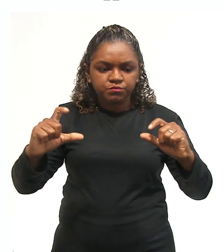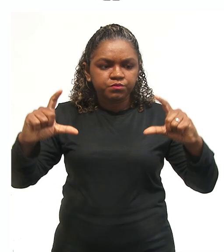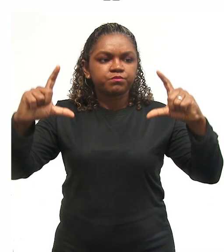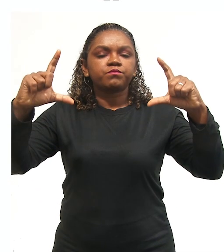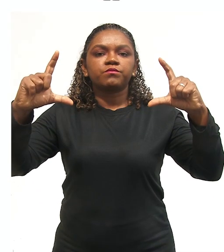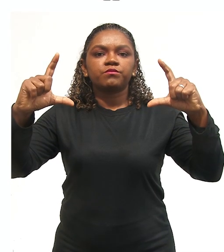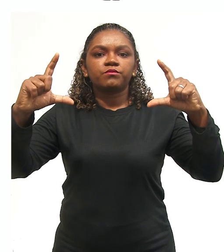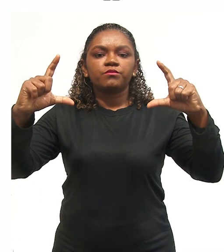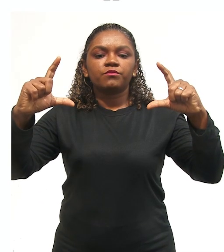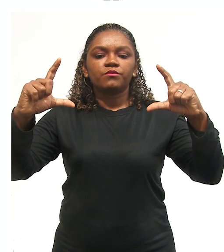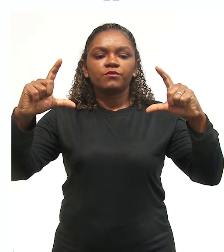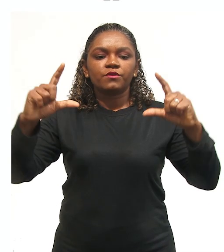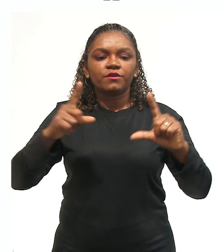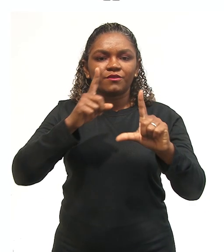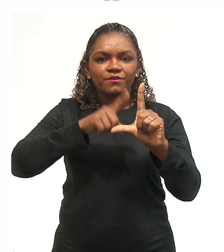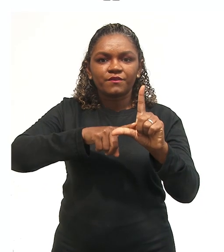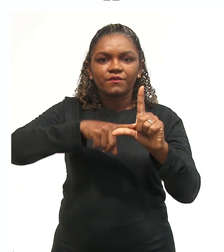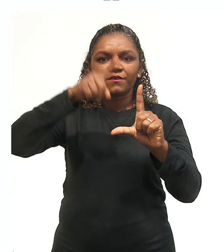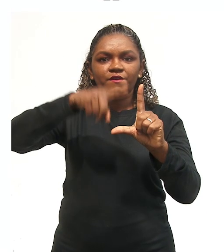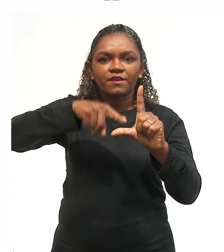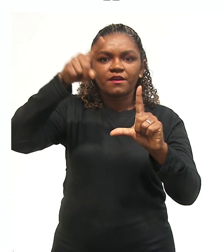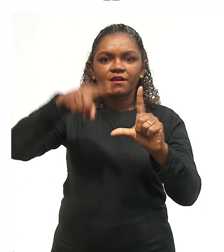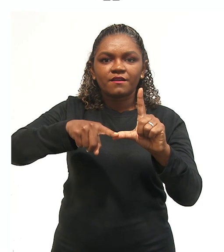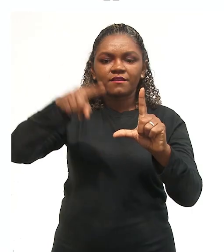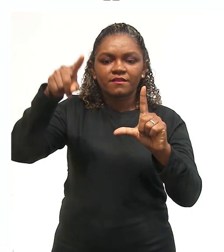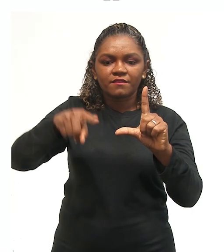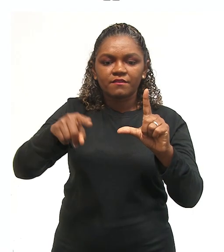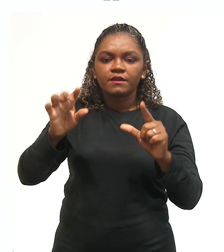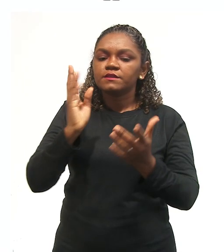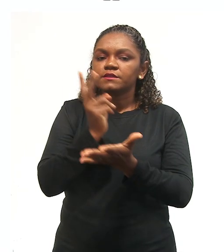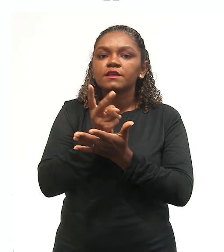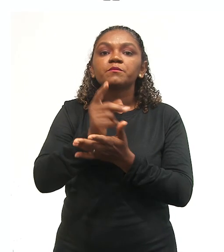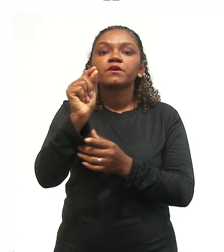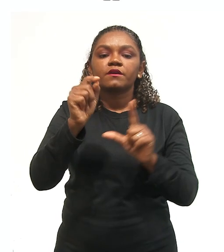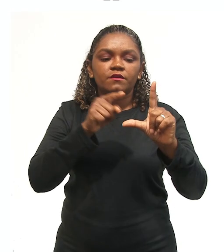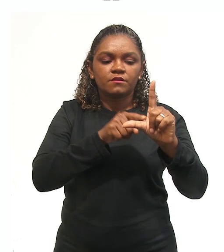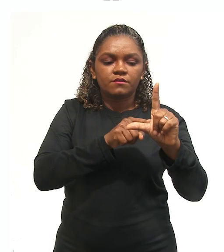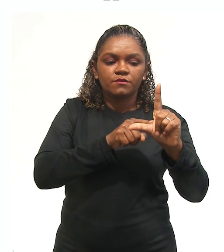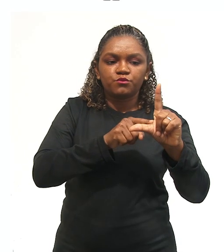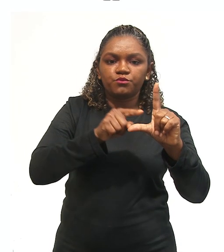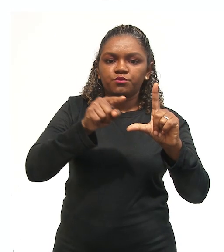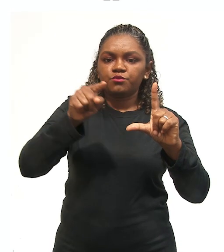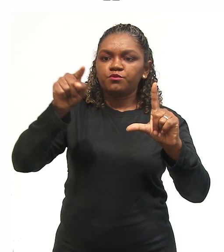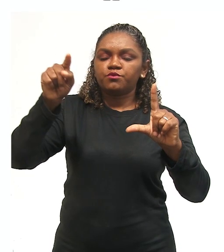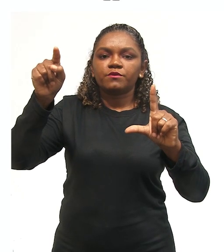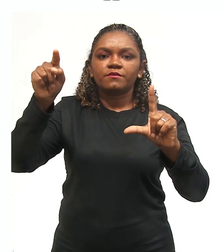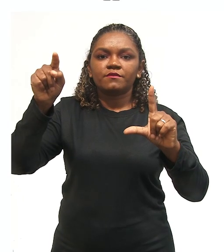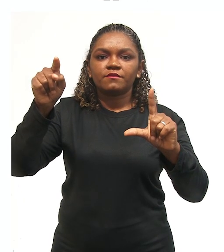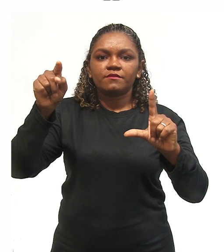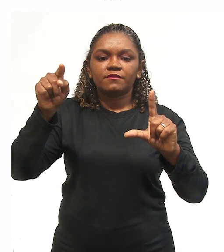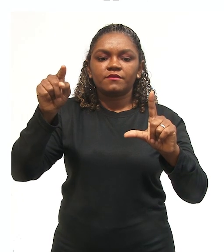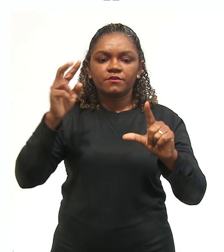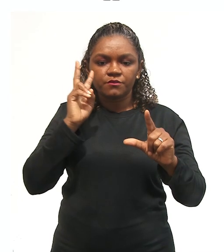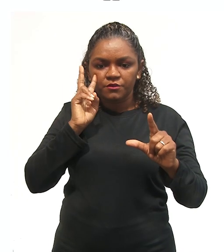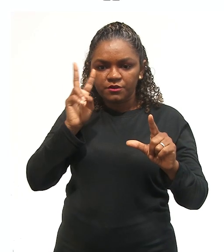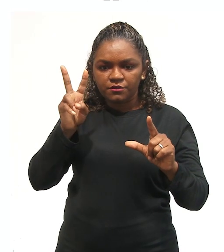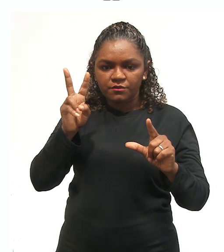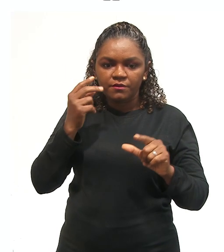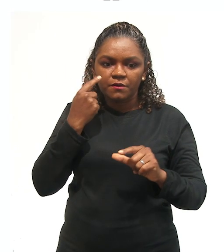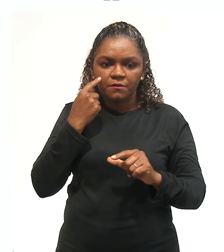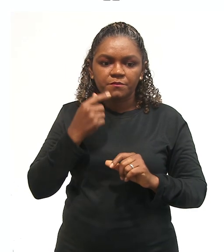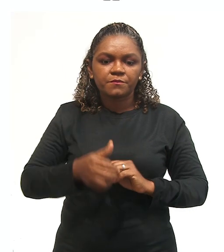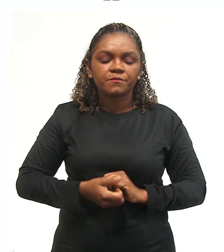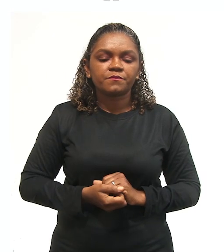proporcionais, o gráfico ele é sempre uma reta que passa pela origem, tá? Conforme